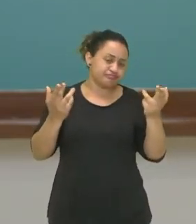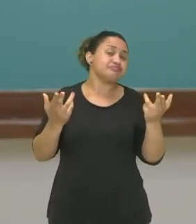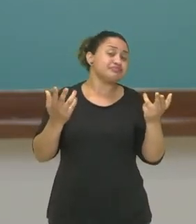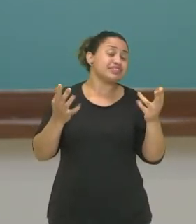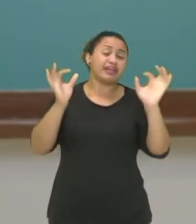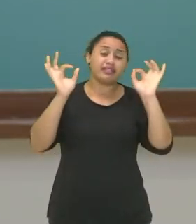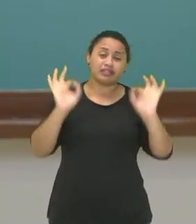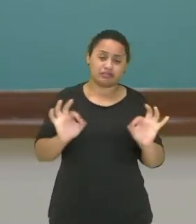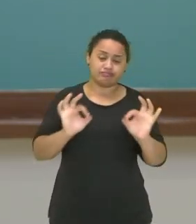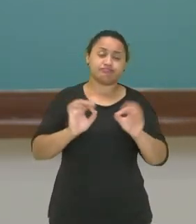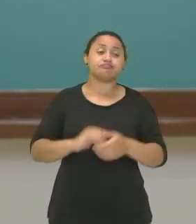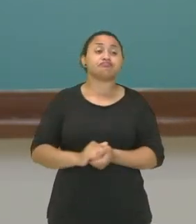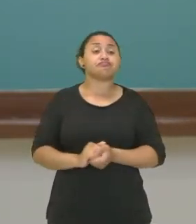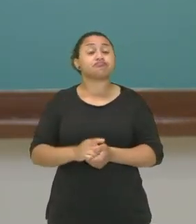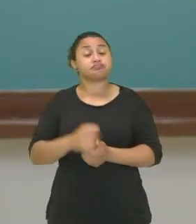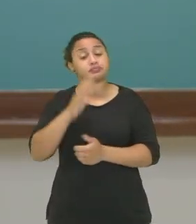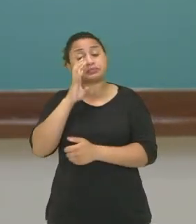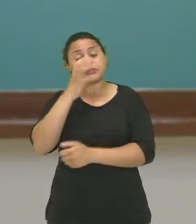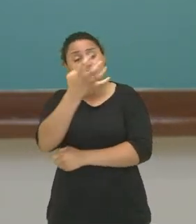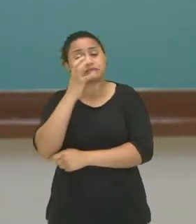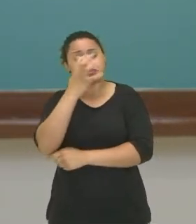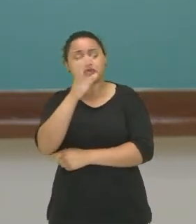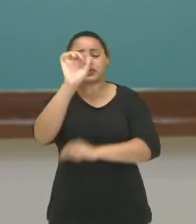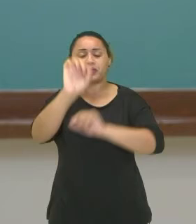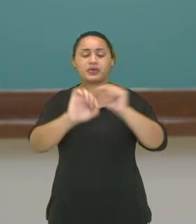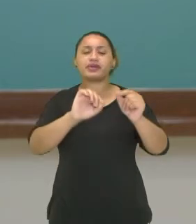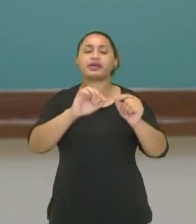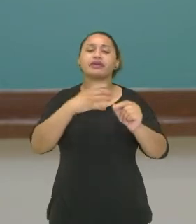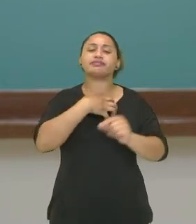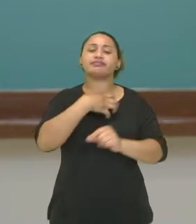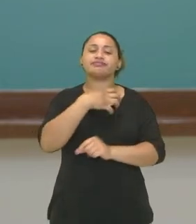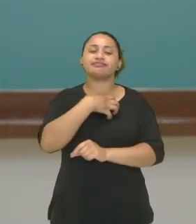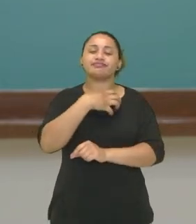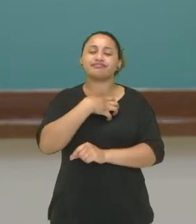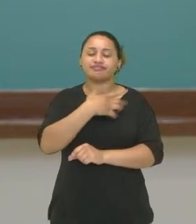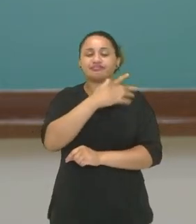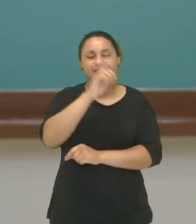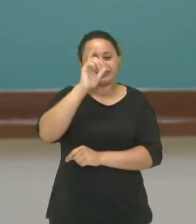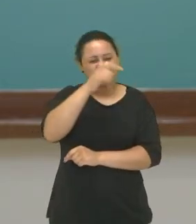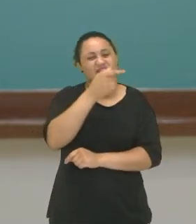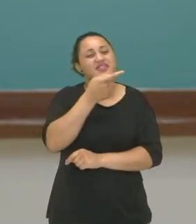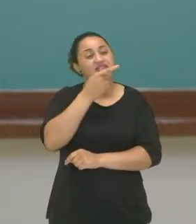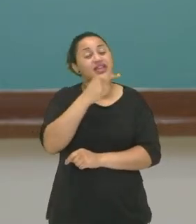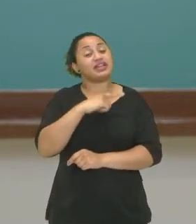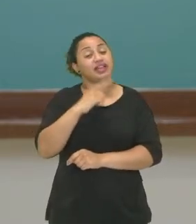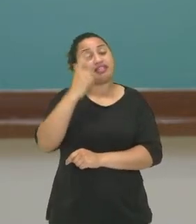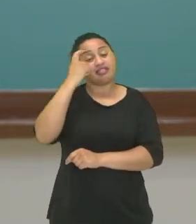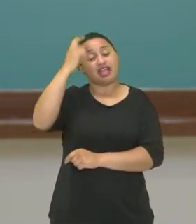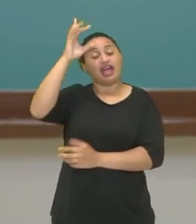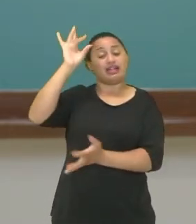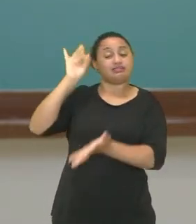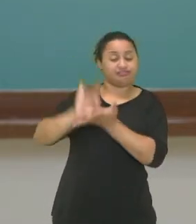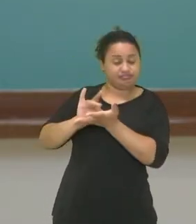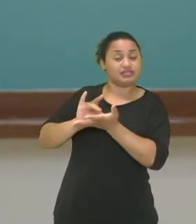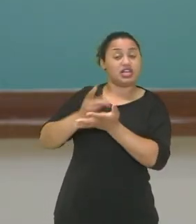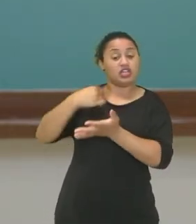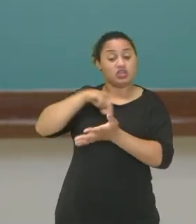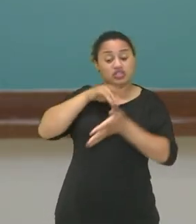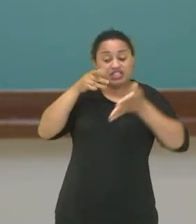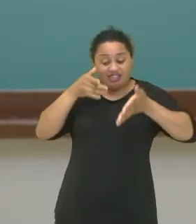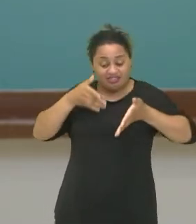exata. Criticando os sentidos, René Descartes vai dizer que existem ideias inatas, que nós já nascemos com